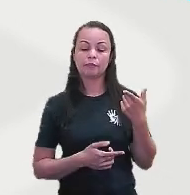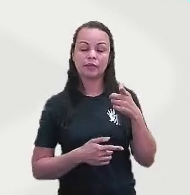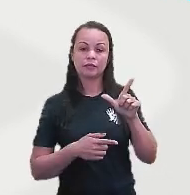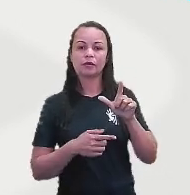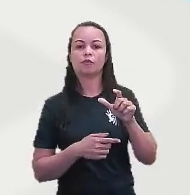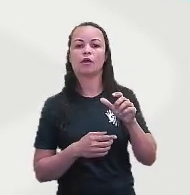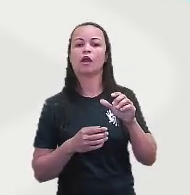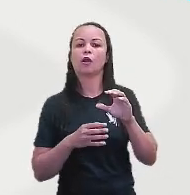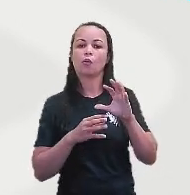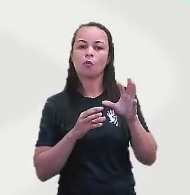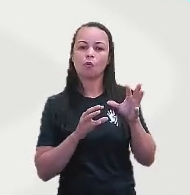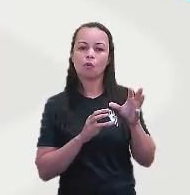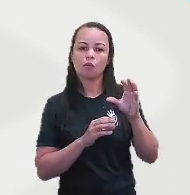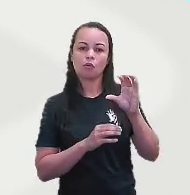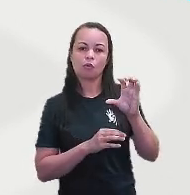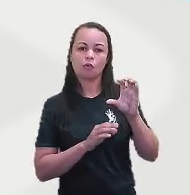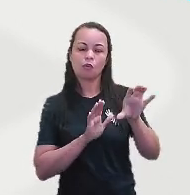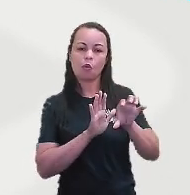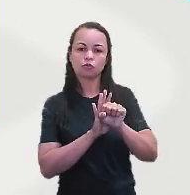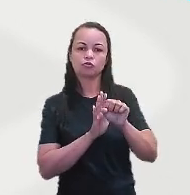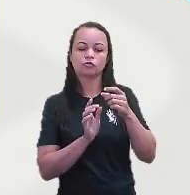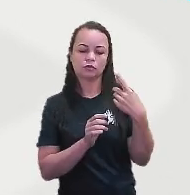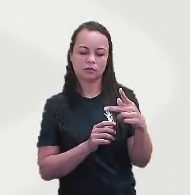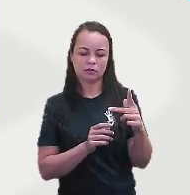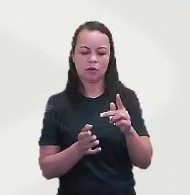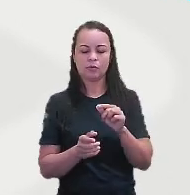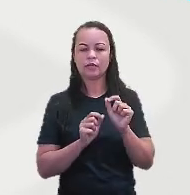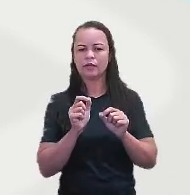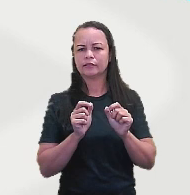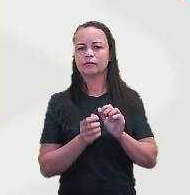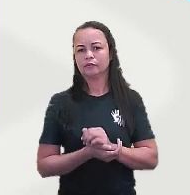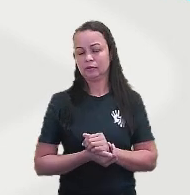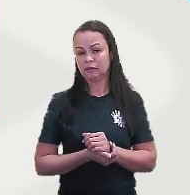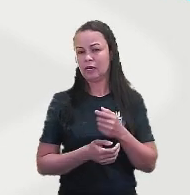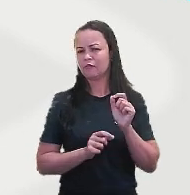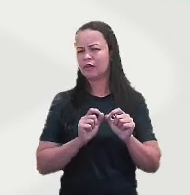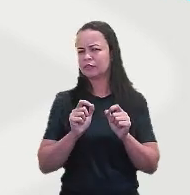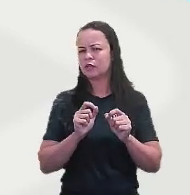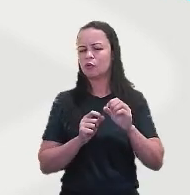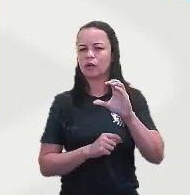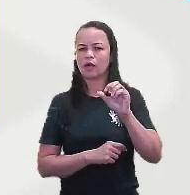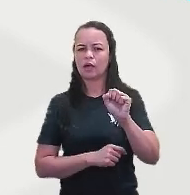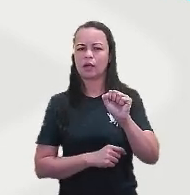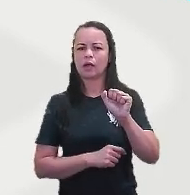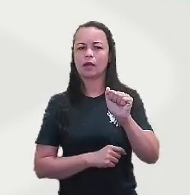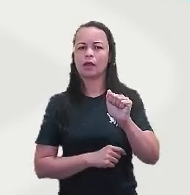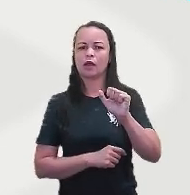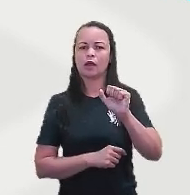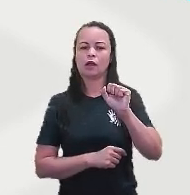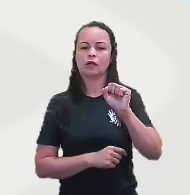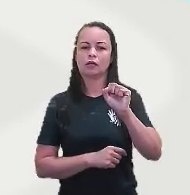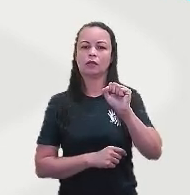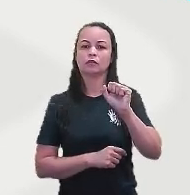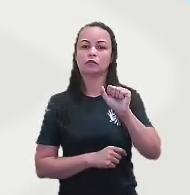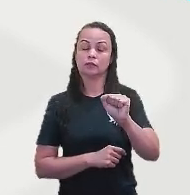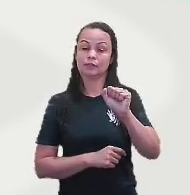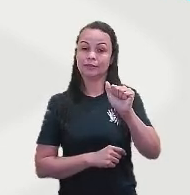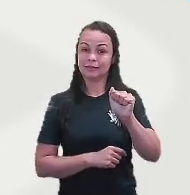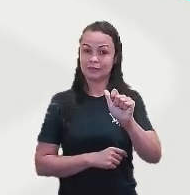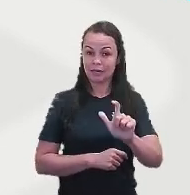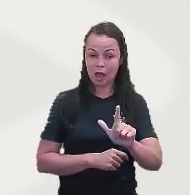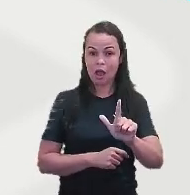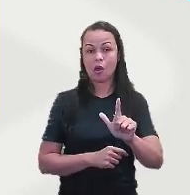conjunção. E essa conjunção aí, ela vai ser causal ou explicativa? Então, vamos lá. Causal